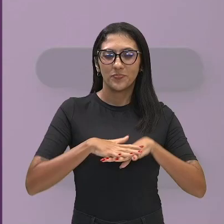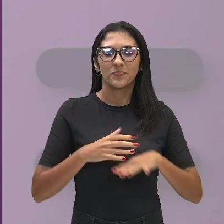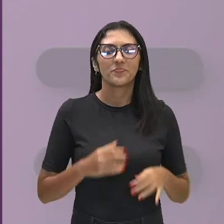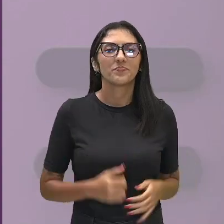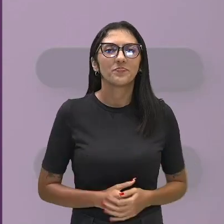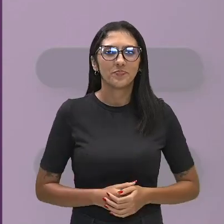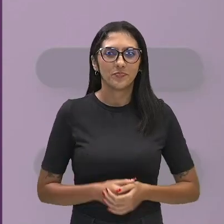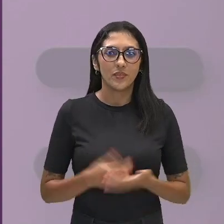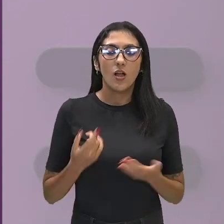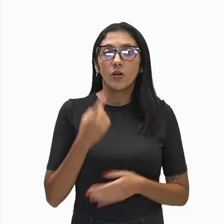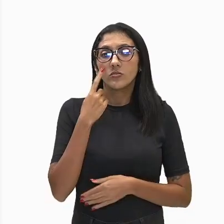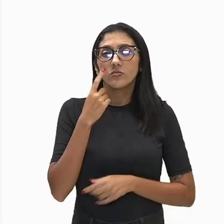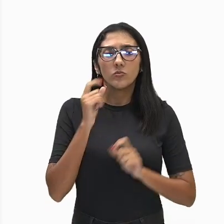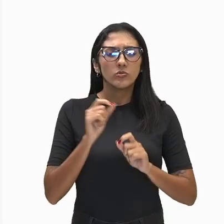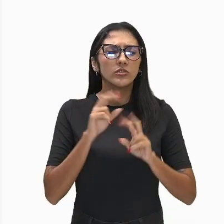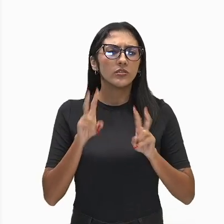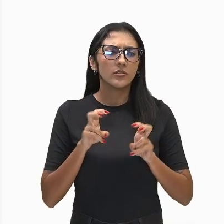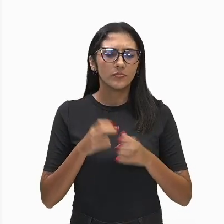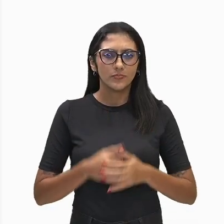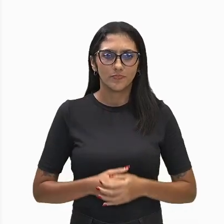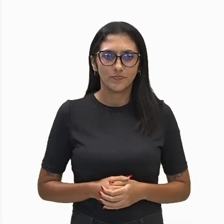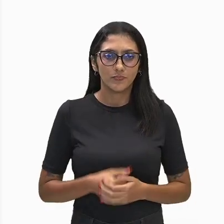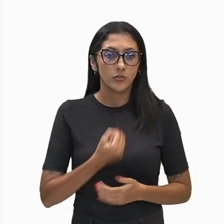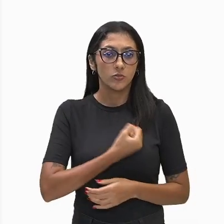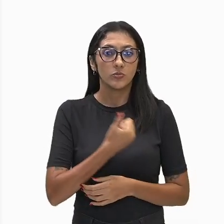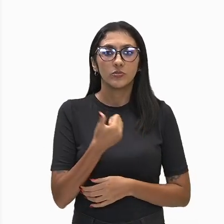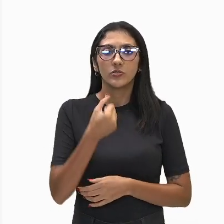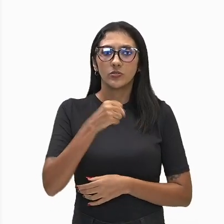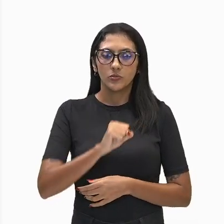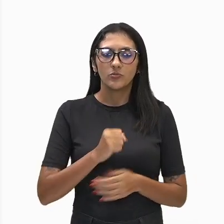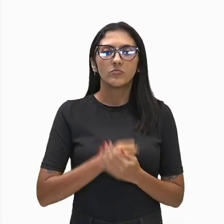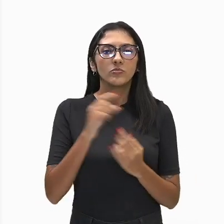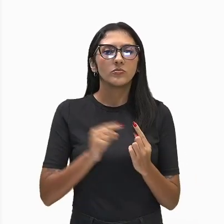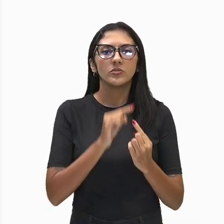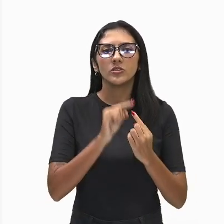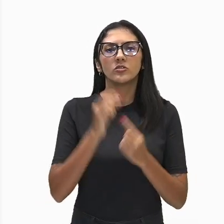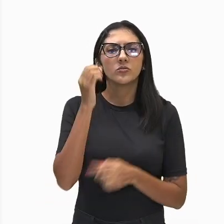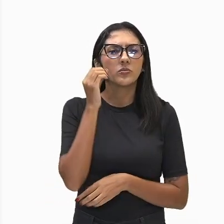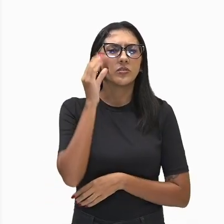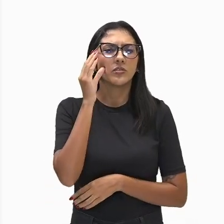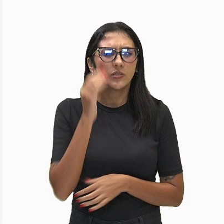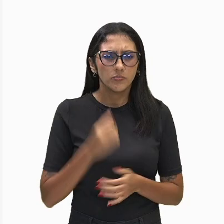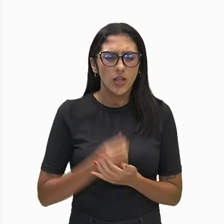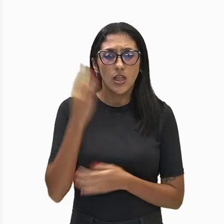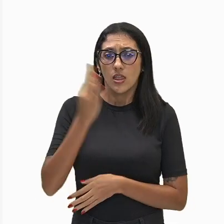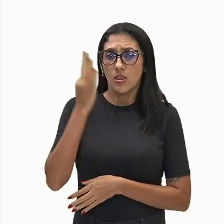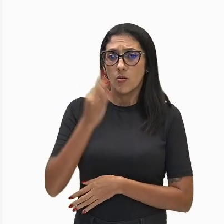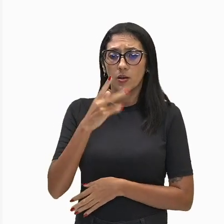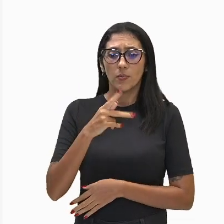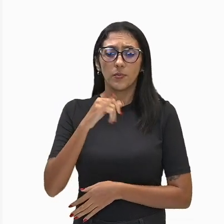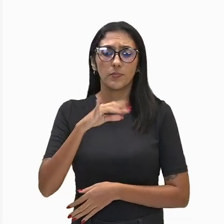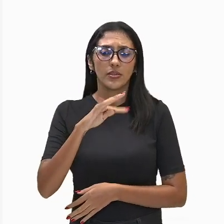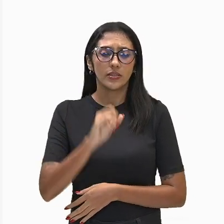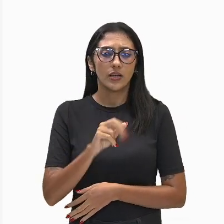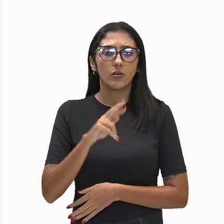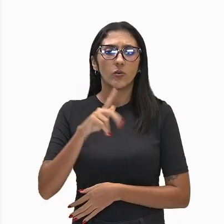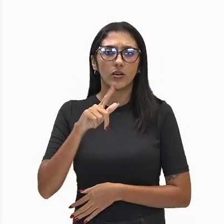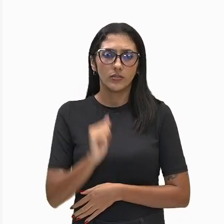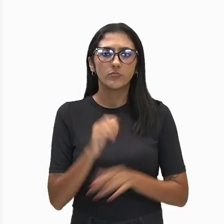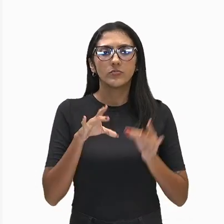gente vai ver o tema da aula. Aula 18, objeto de conhecimento, Teorema de Pitágoras.